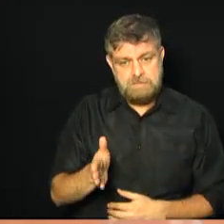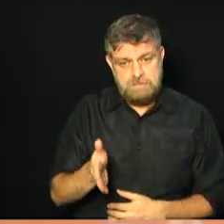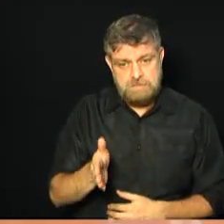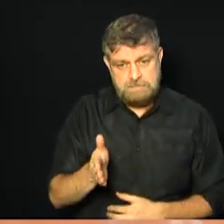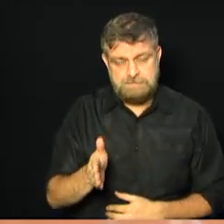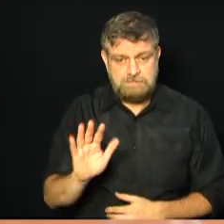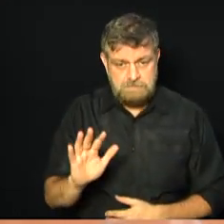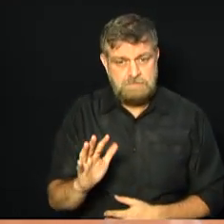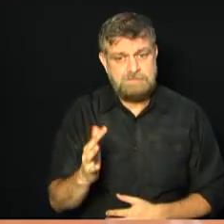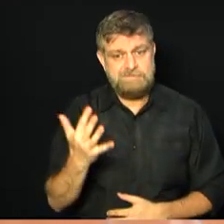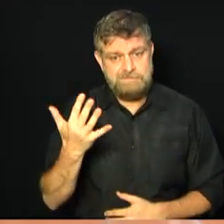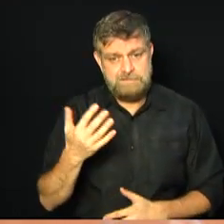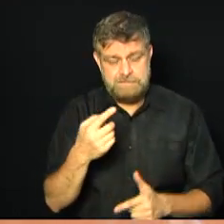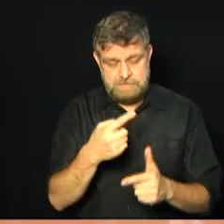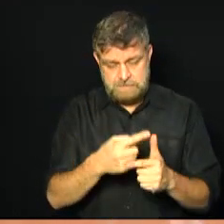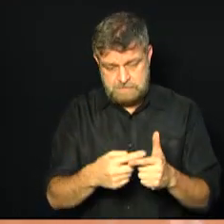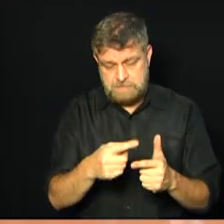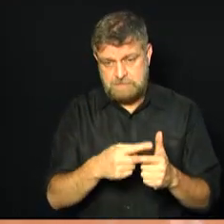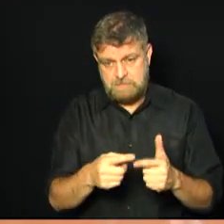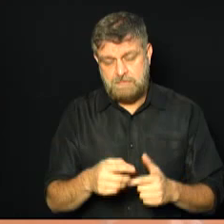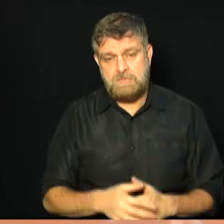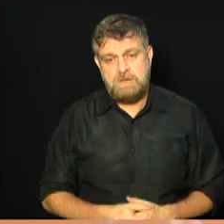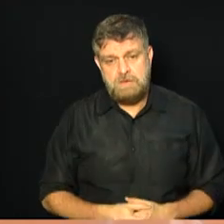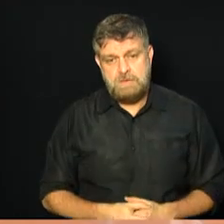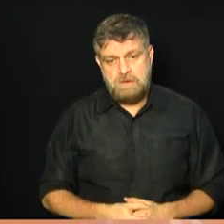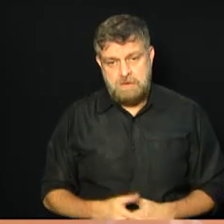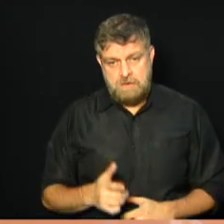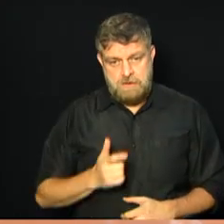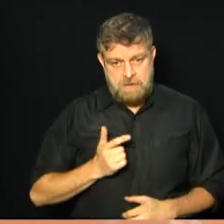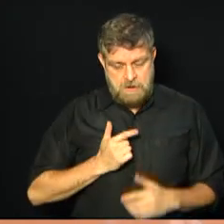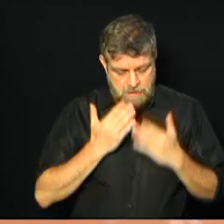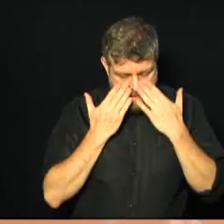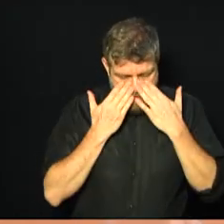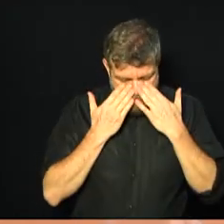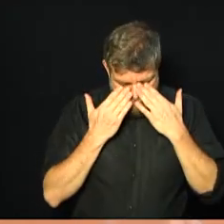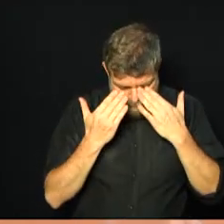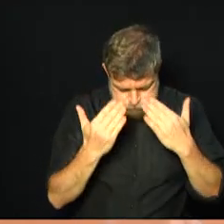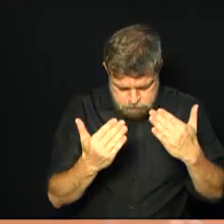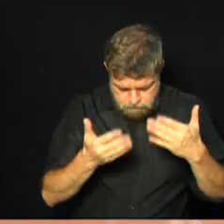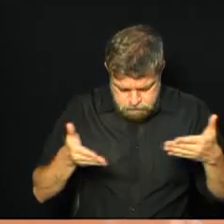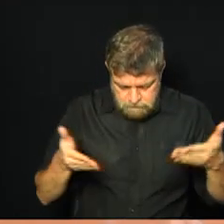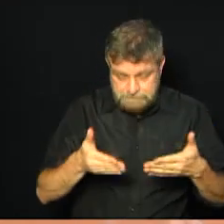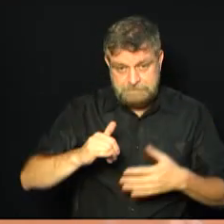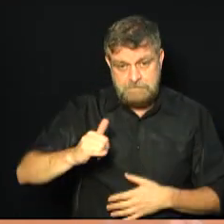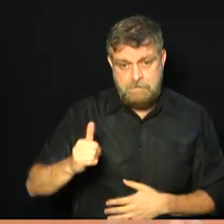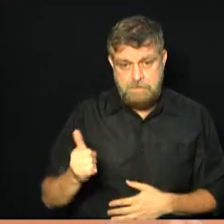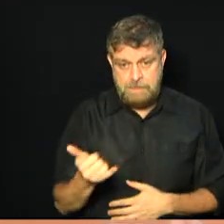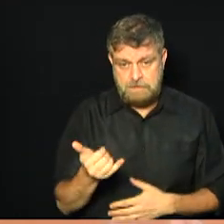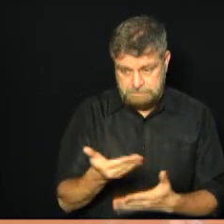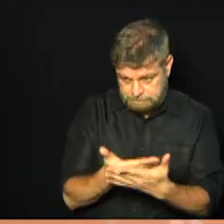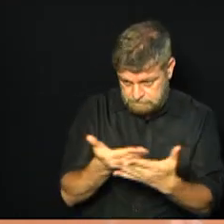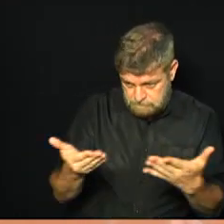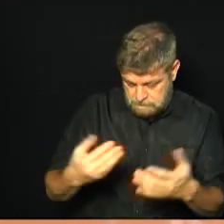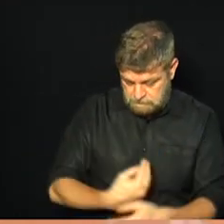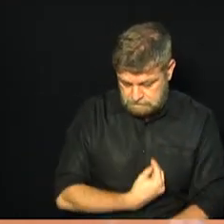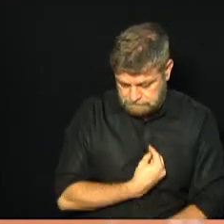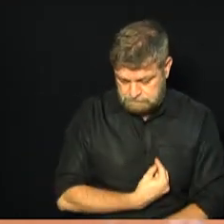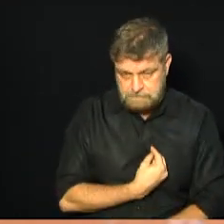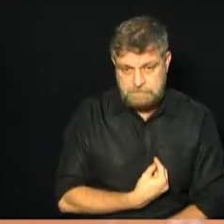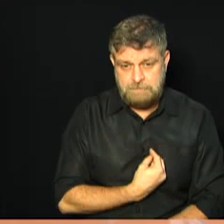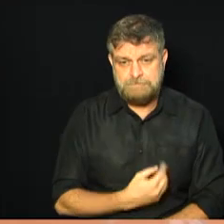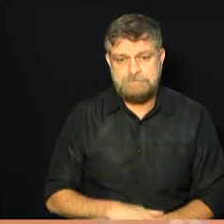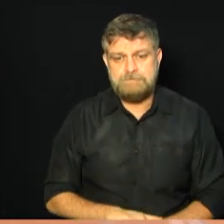gera hoje um problema. Foi levantado aqui a questão, e eu quero aproveitar que os doutores estão aqui, qual